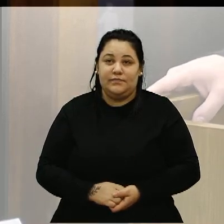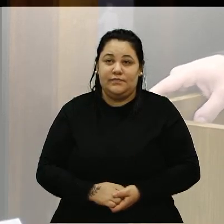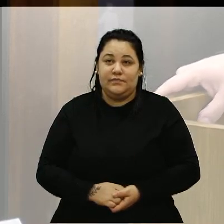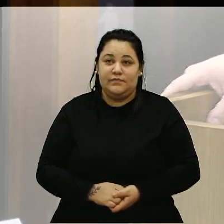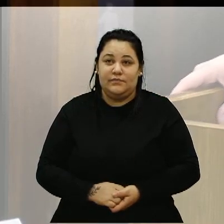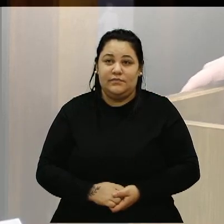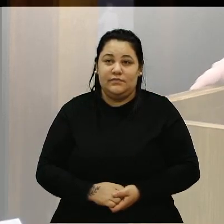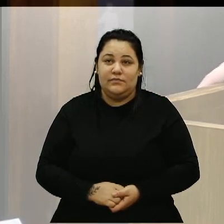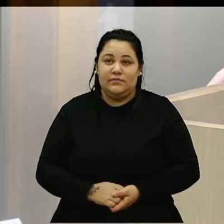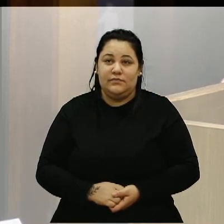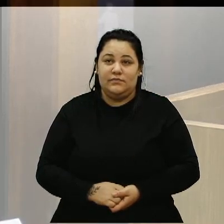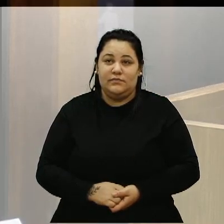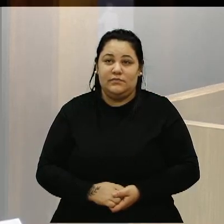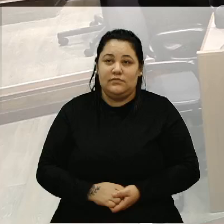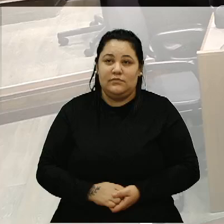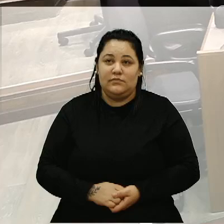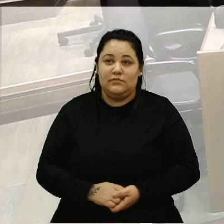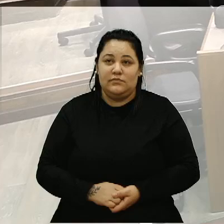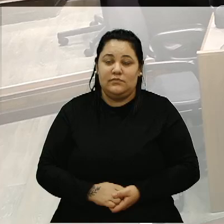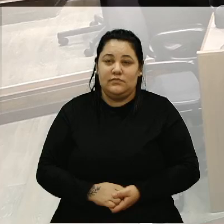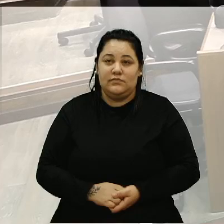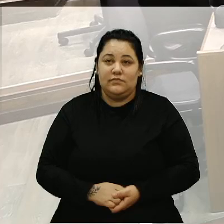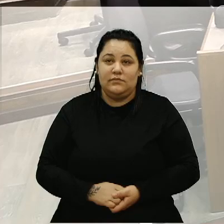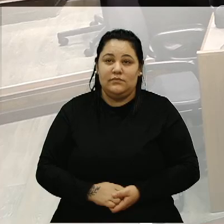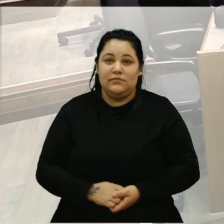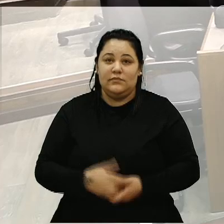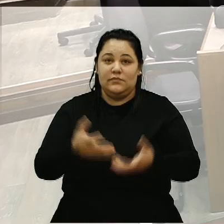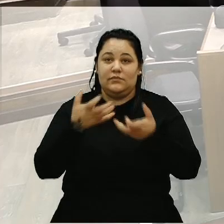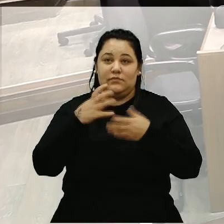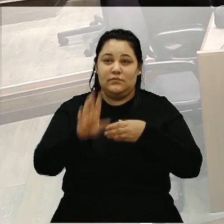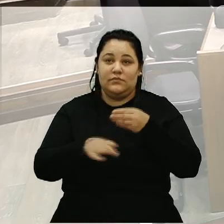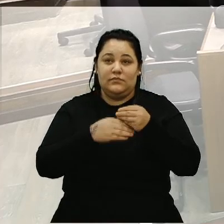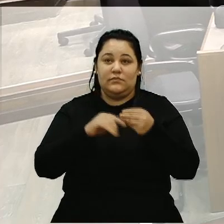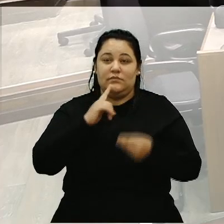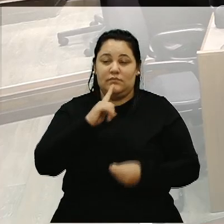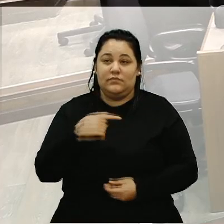Gente, vereador, eu também queria dar minha contribuição, porque